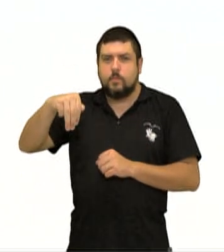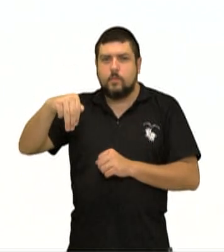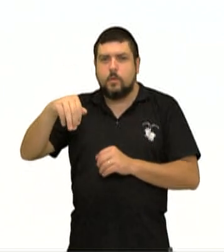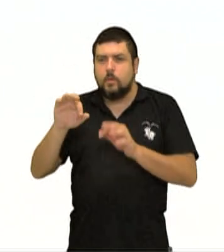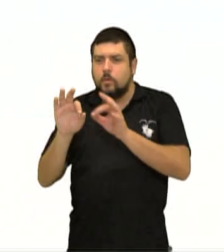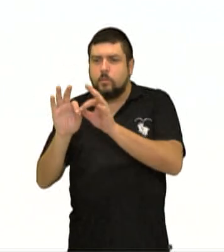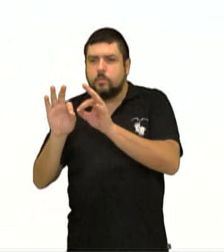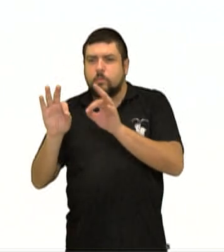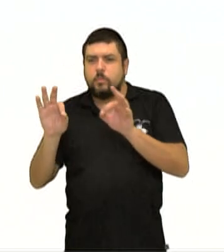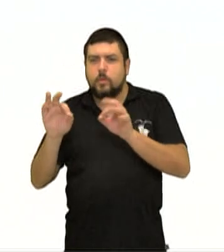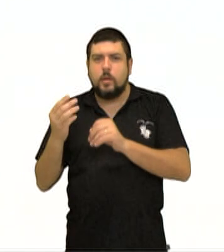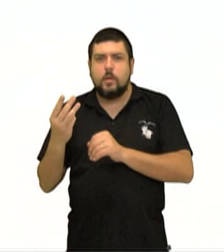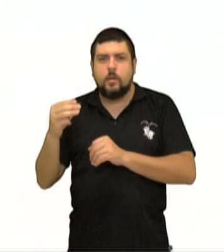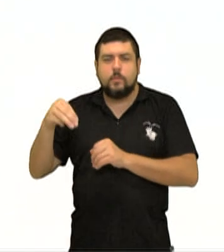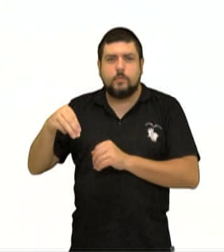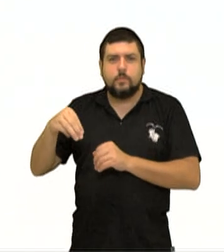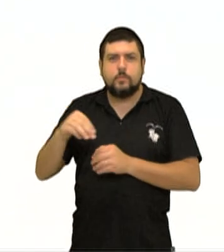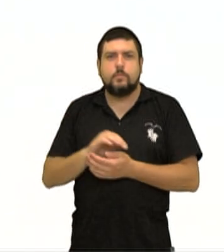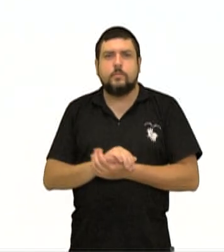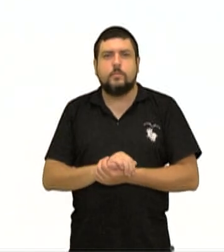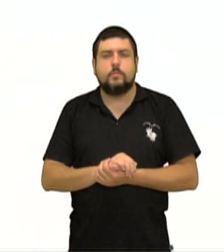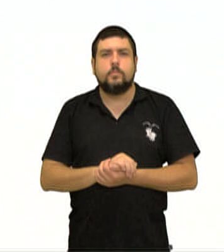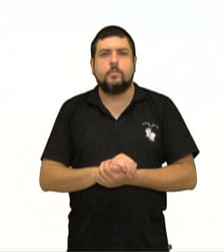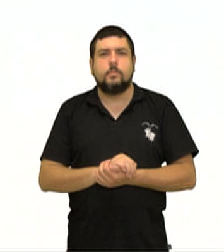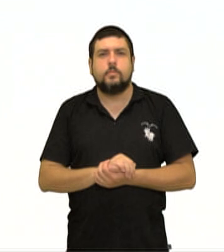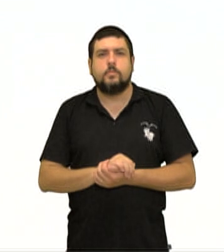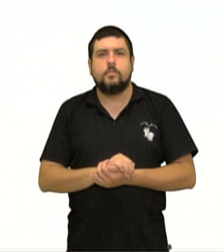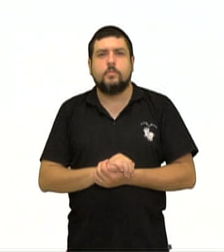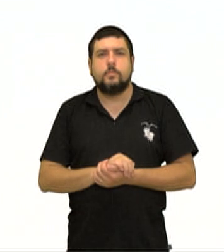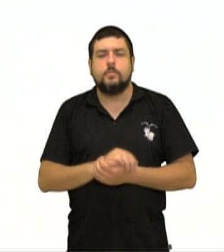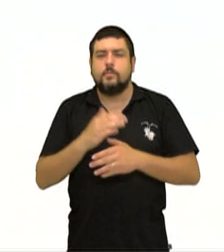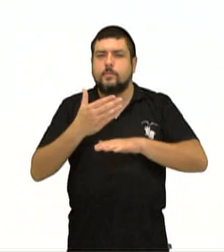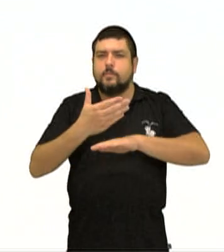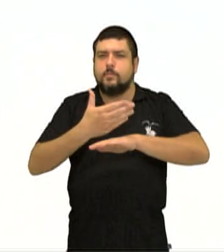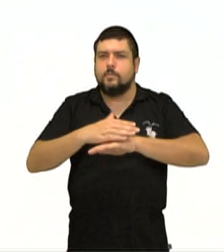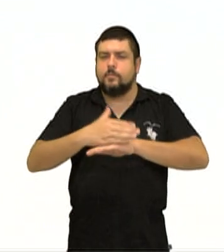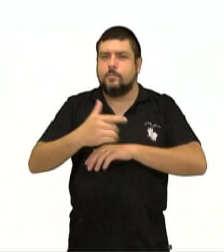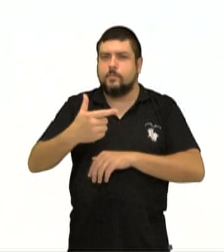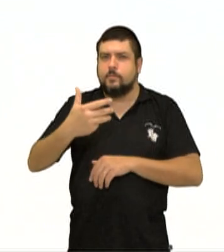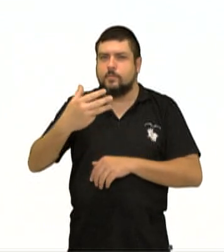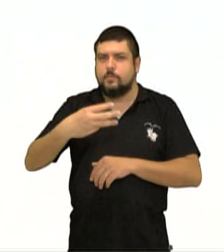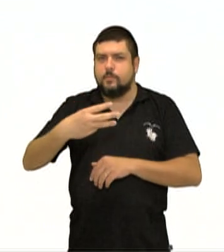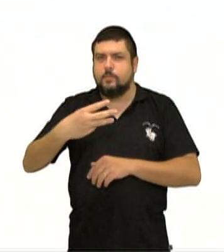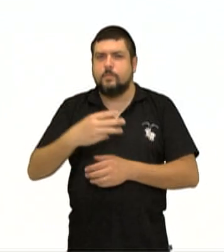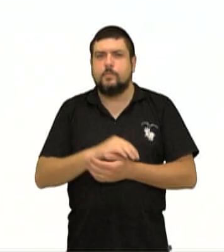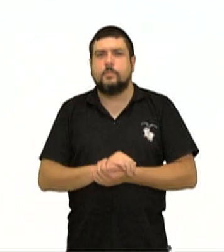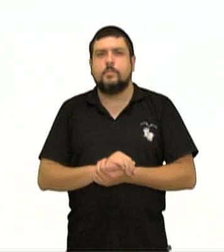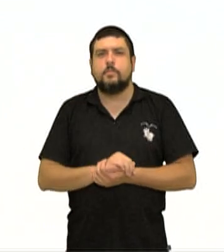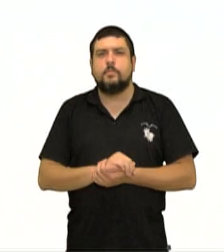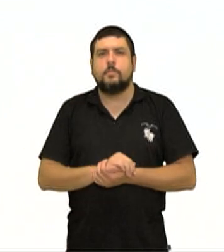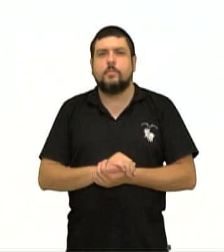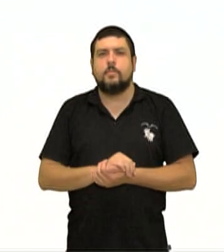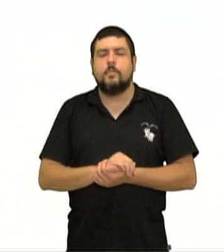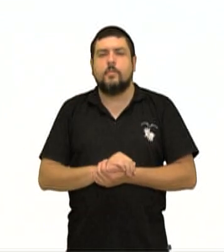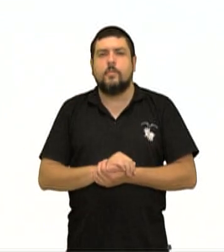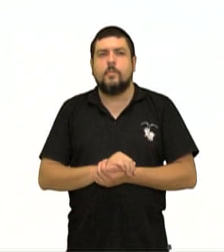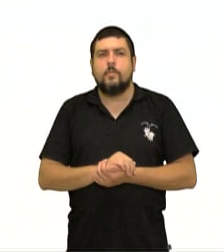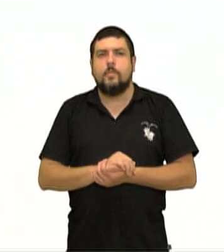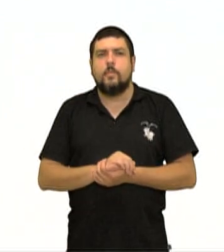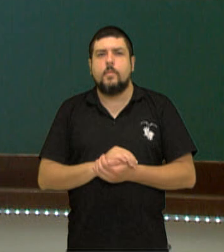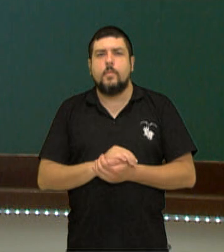3 metros, ok? Vamos para o praticando 3. No praticando 3, dentro da